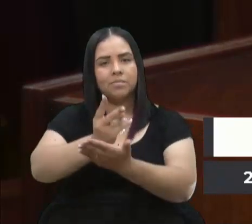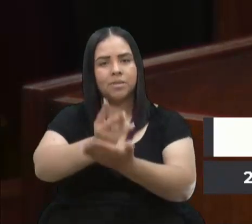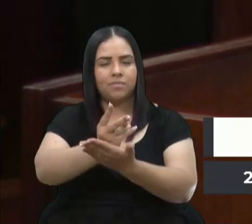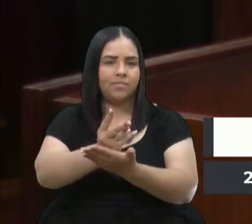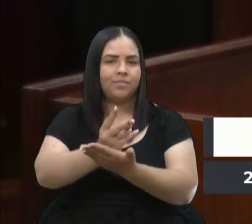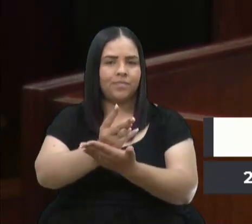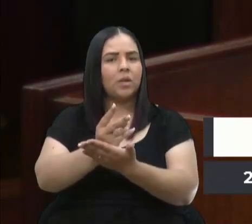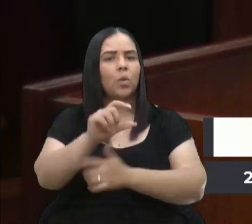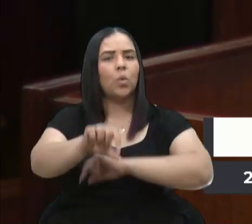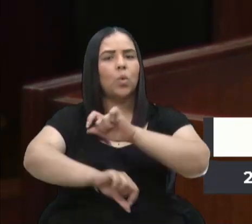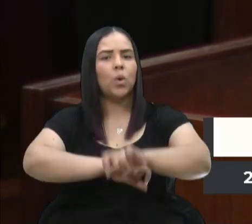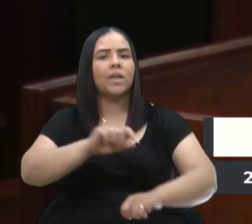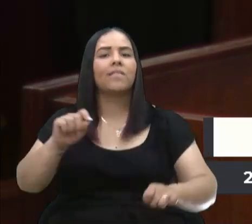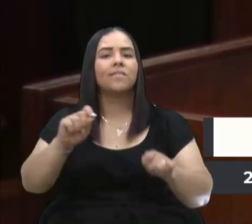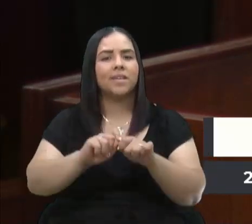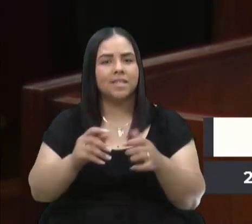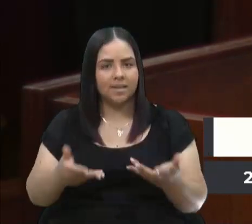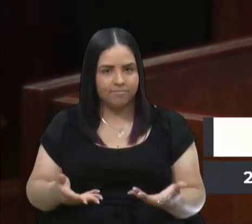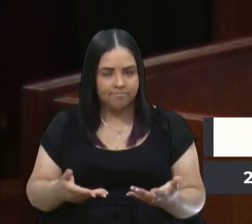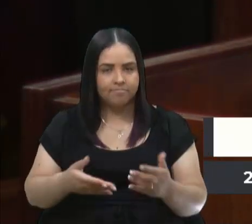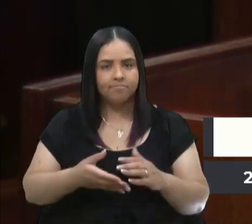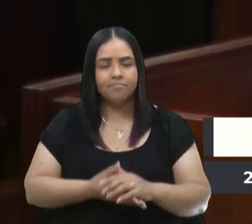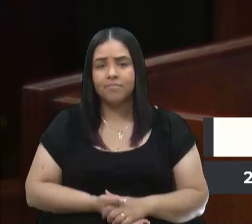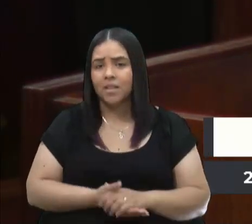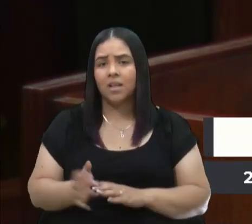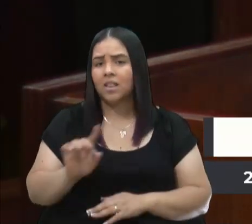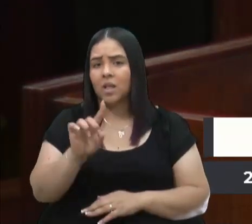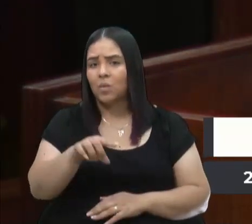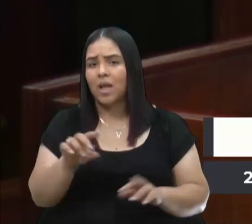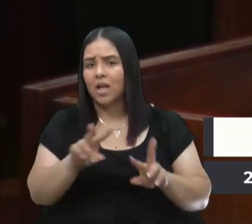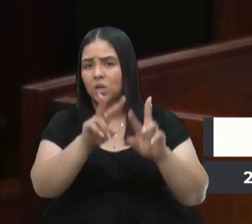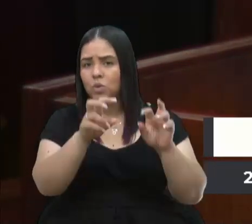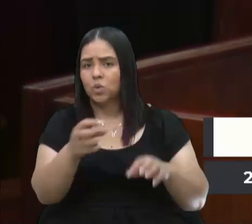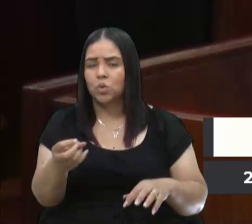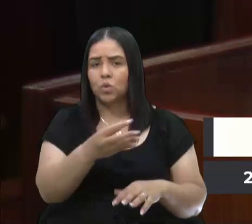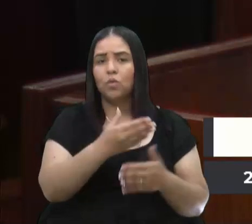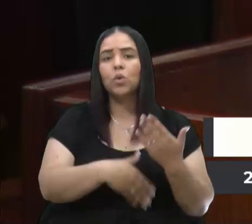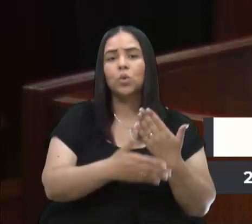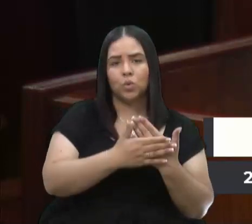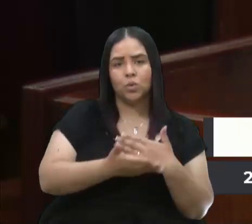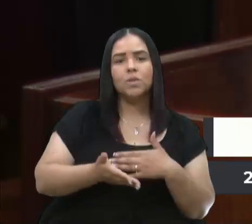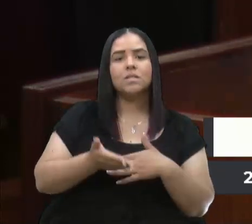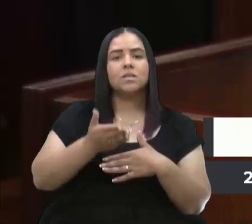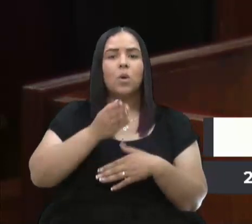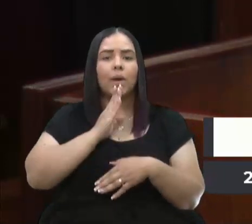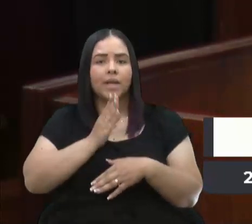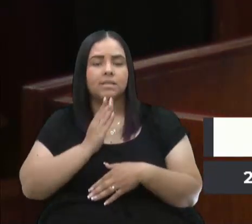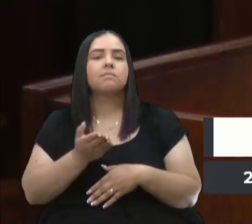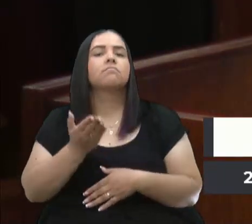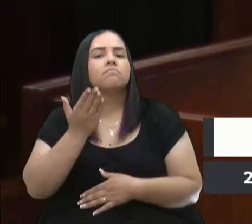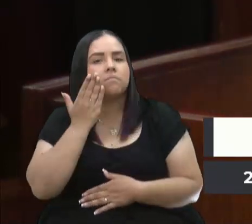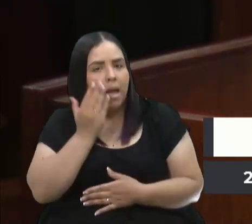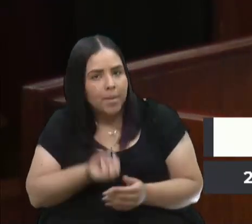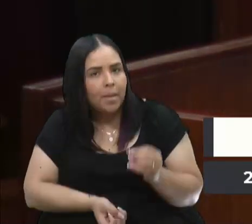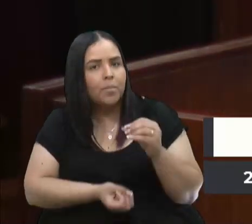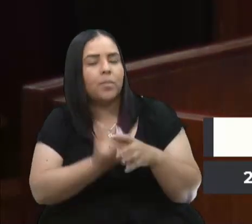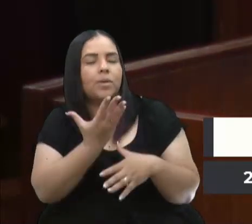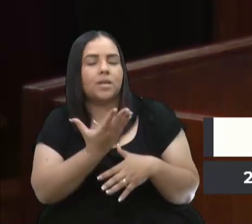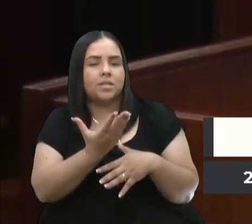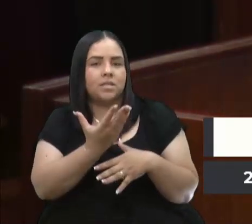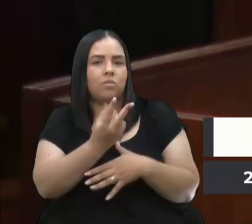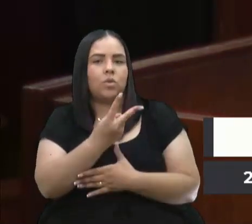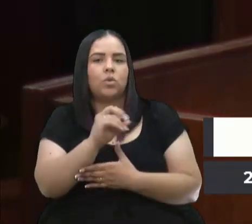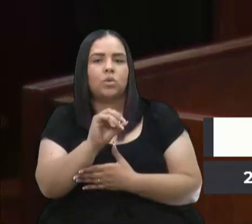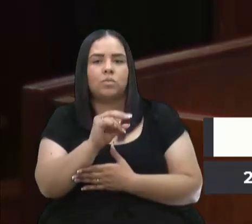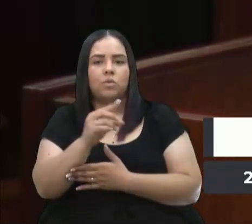incansavelmente as possíveis soluções. O assunto não é novo, na verdade, né? Todo mundo sabe, desde a aprovação e criação do fundo lá em